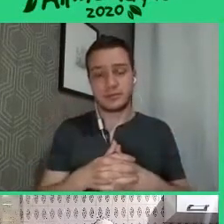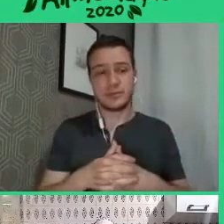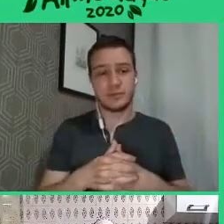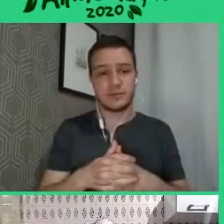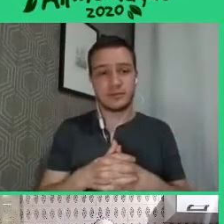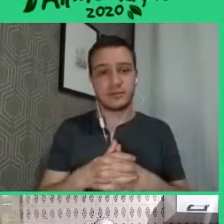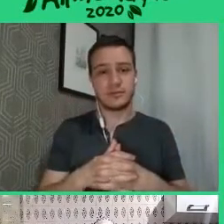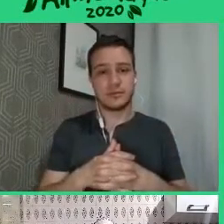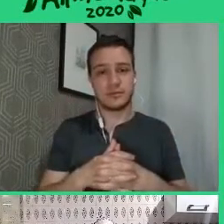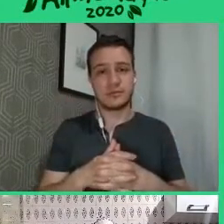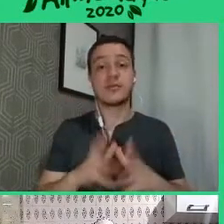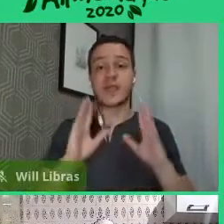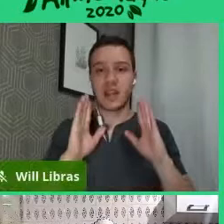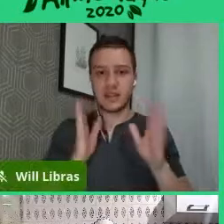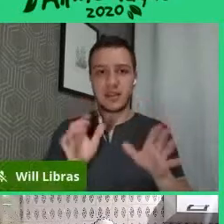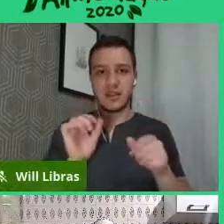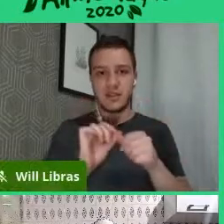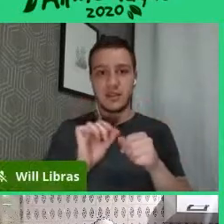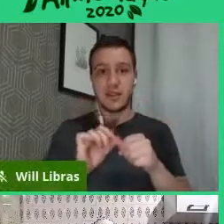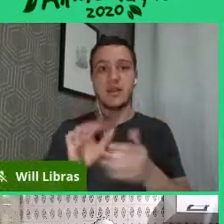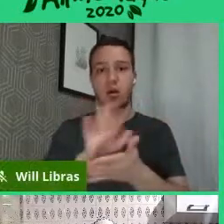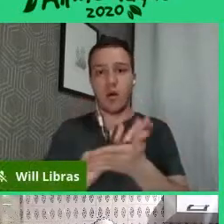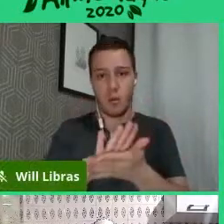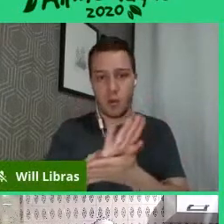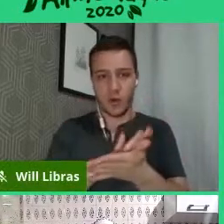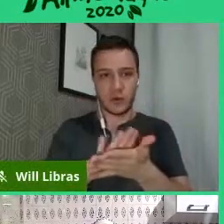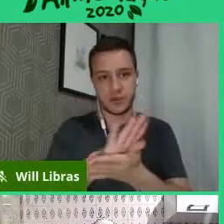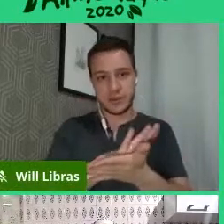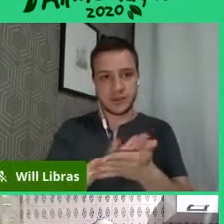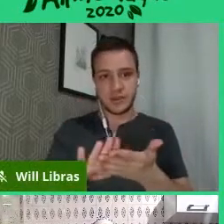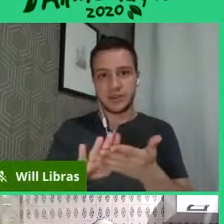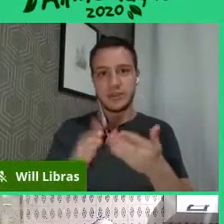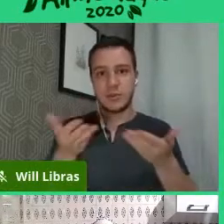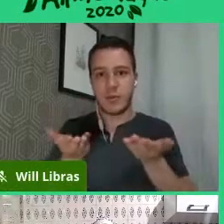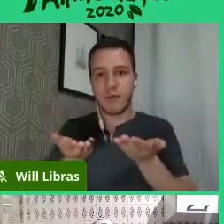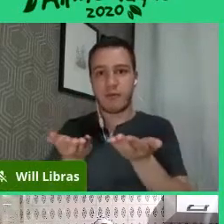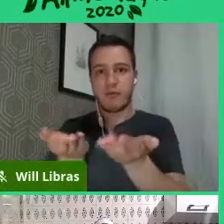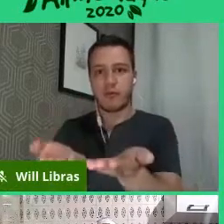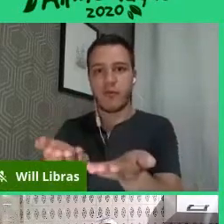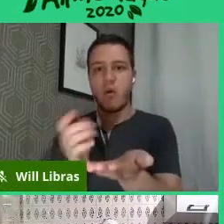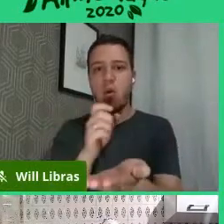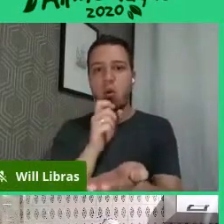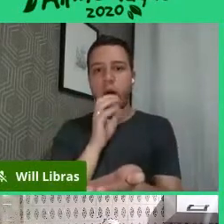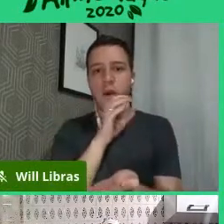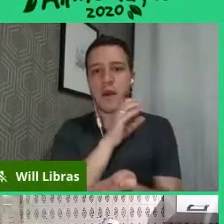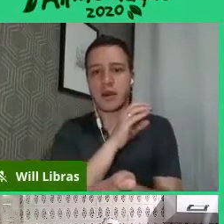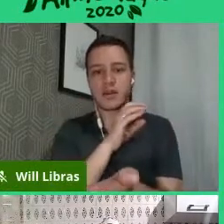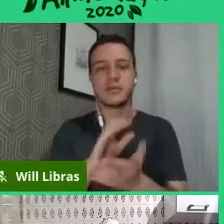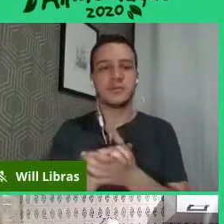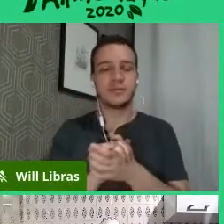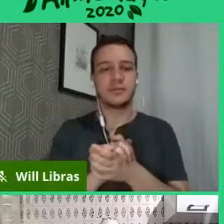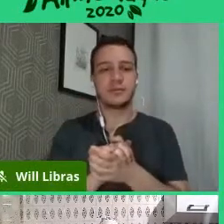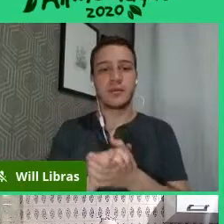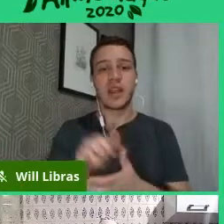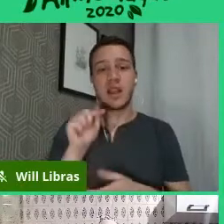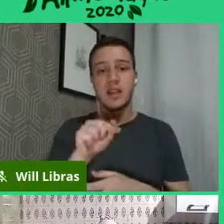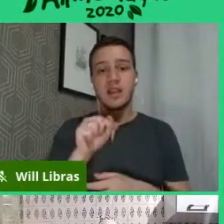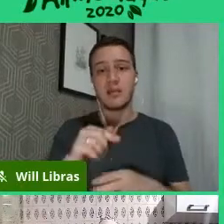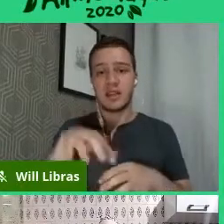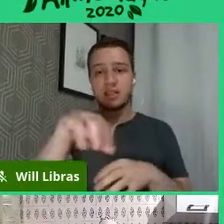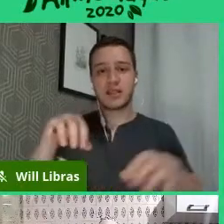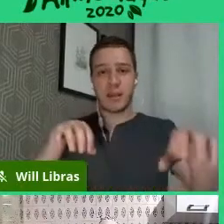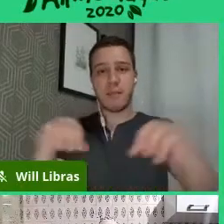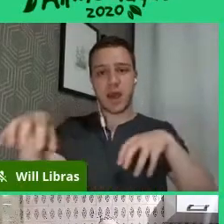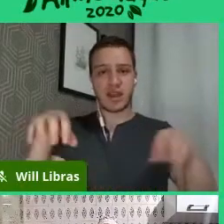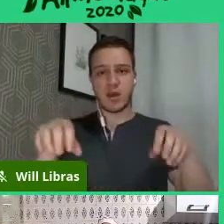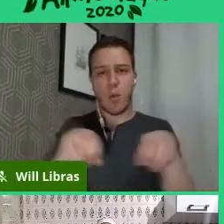Ó, já fiz as minhas almôndegas para botar no forno. Então, essas almôndegas eu deixo elas mais separadinhas, tá?